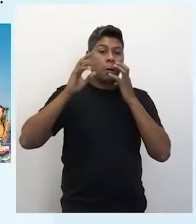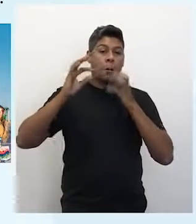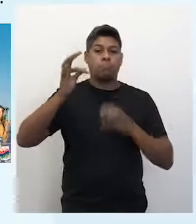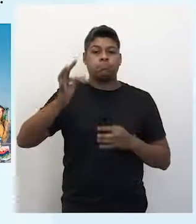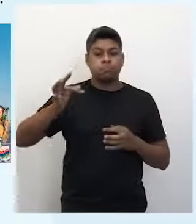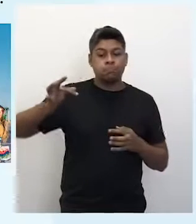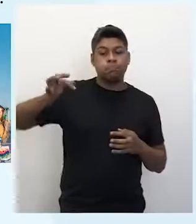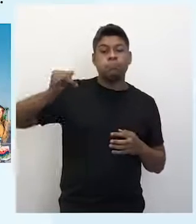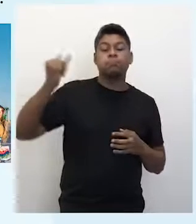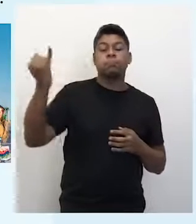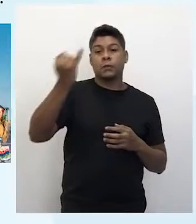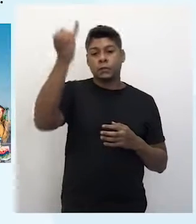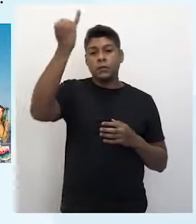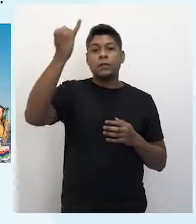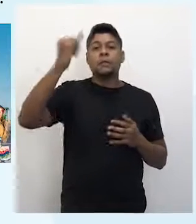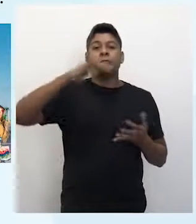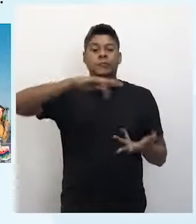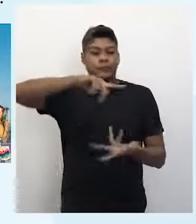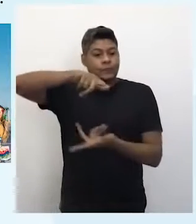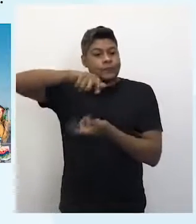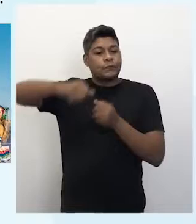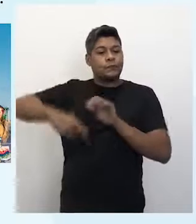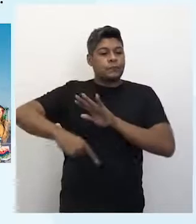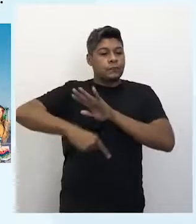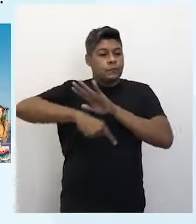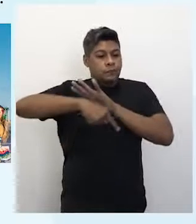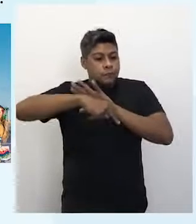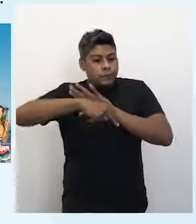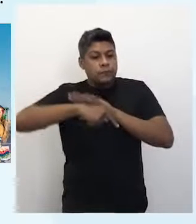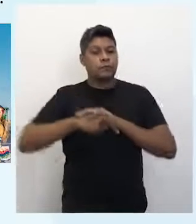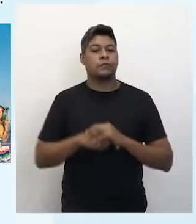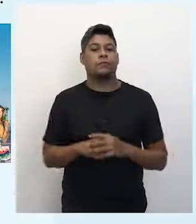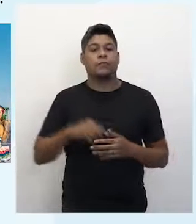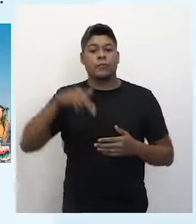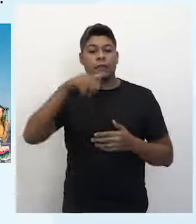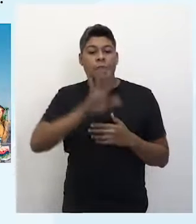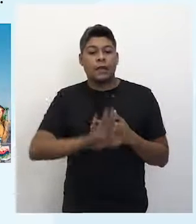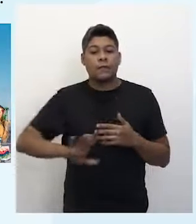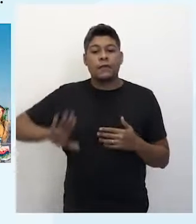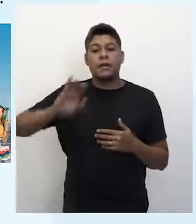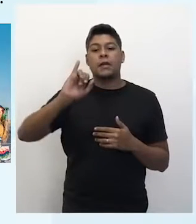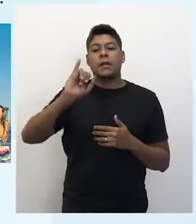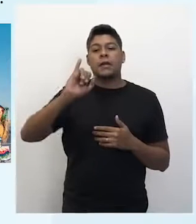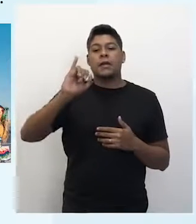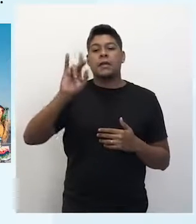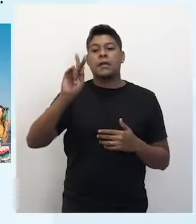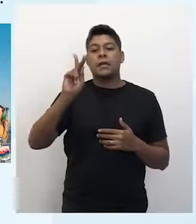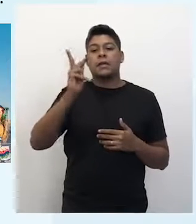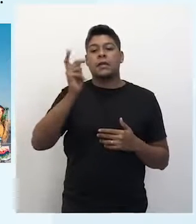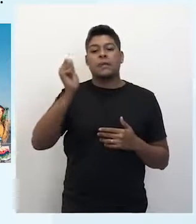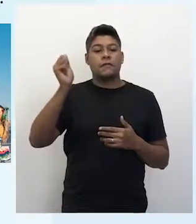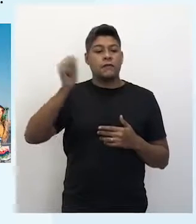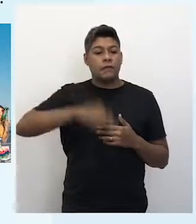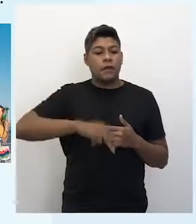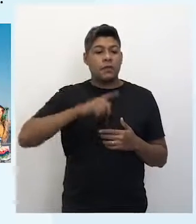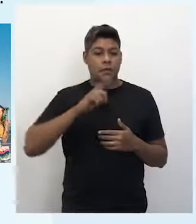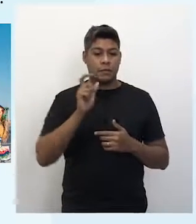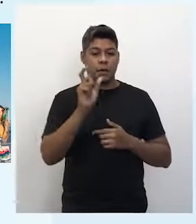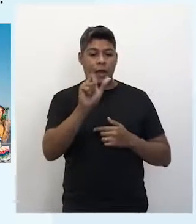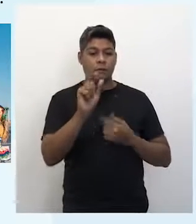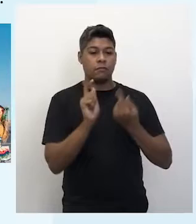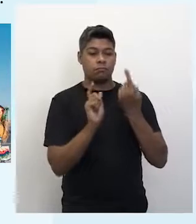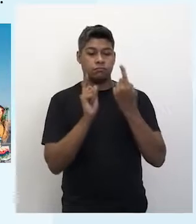Imaterial da Humanidade pelo Instituto do Patrimônio Histórico e Artístico Nacional, o IFAM. A palavra frevo tem origem no verbo